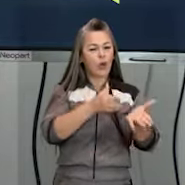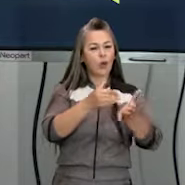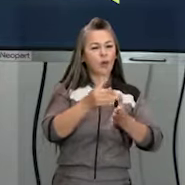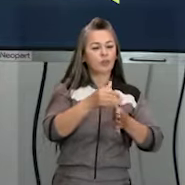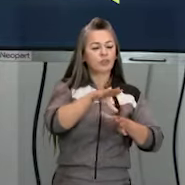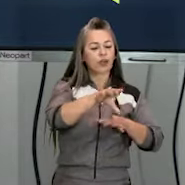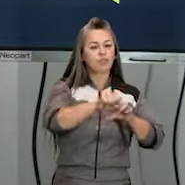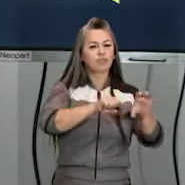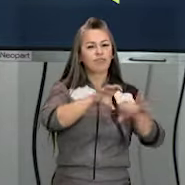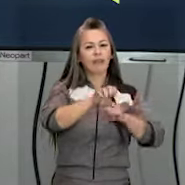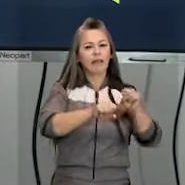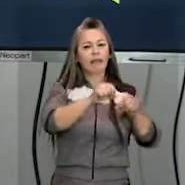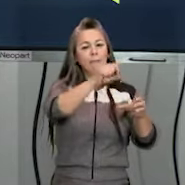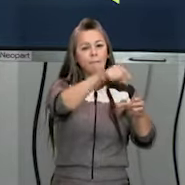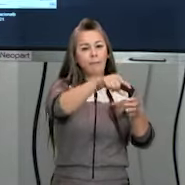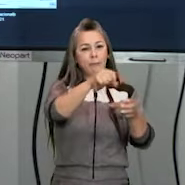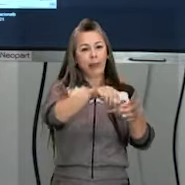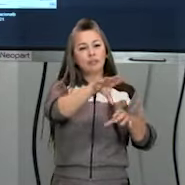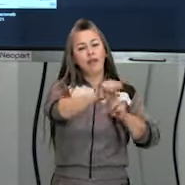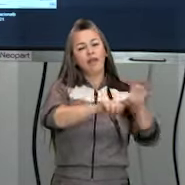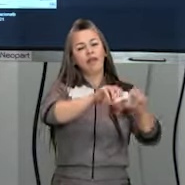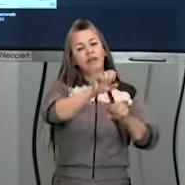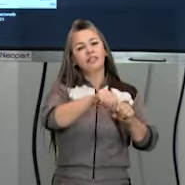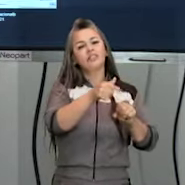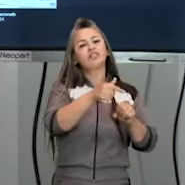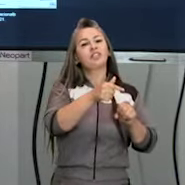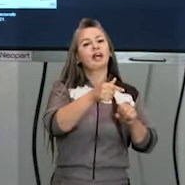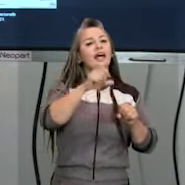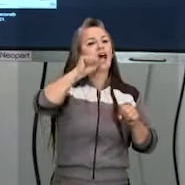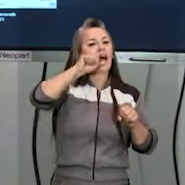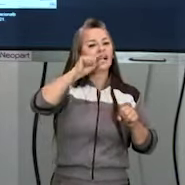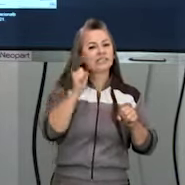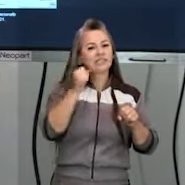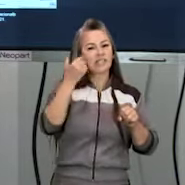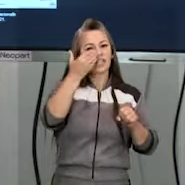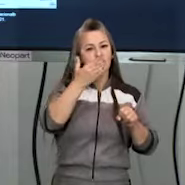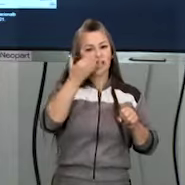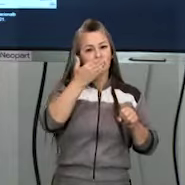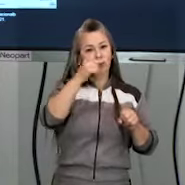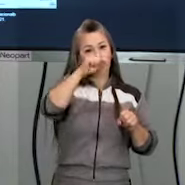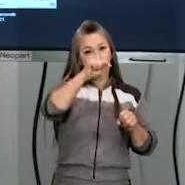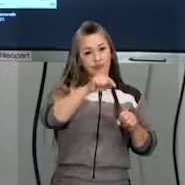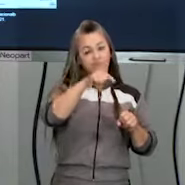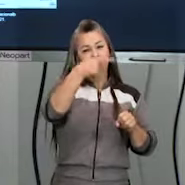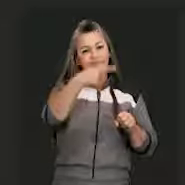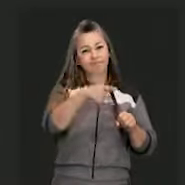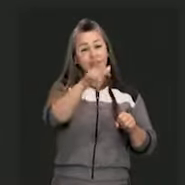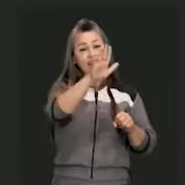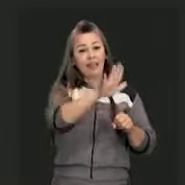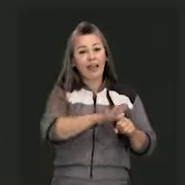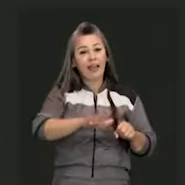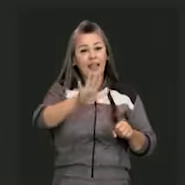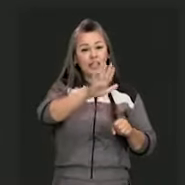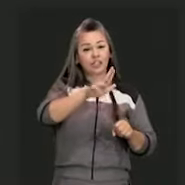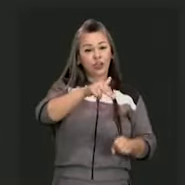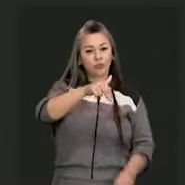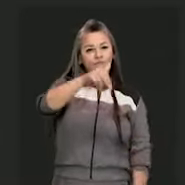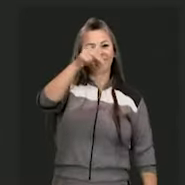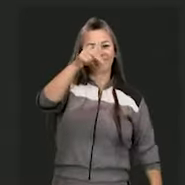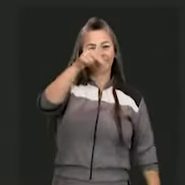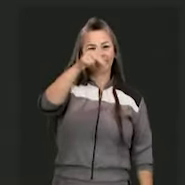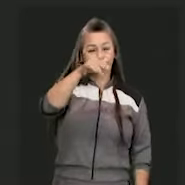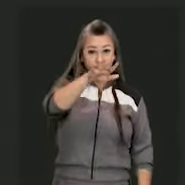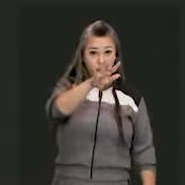na região nordestina. Bom, esses escravizados e essas escravizadas vinham de diferentes regiões